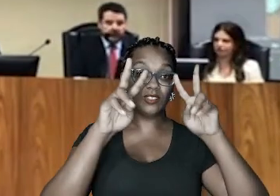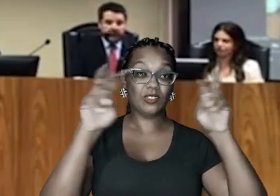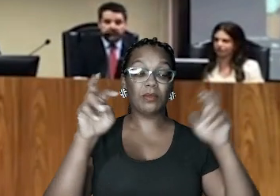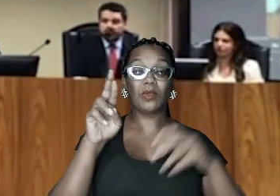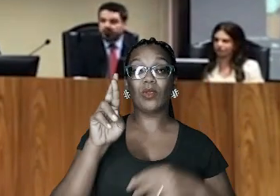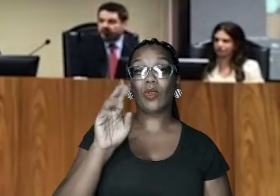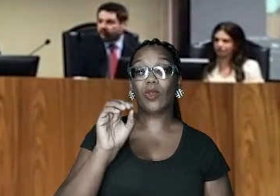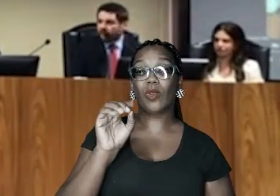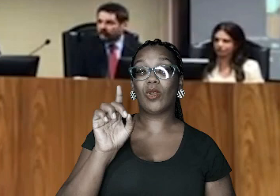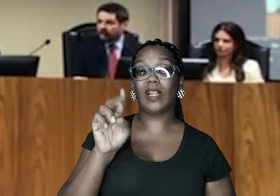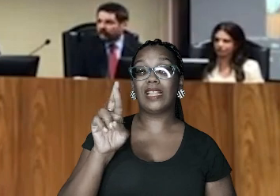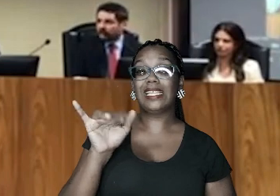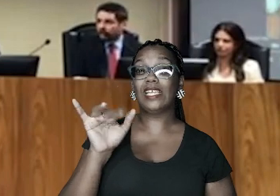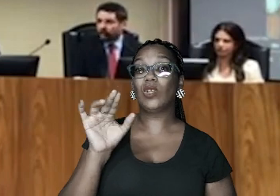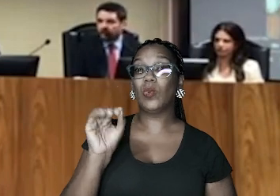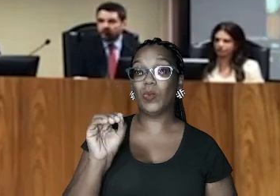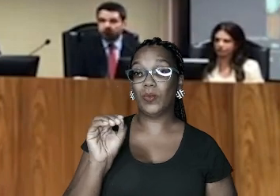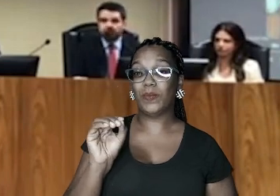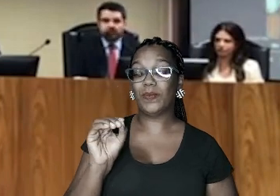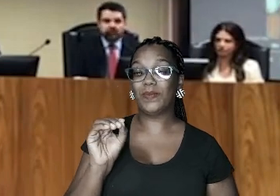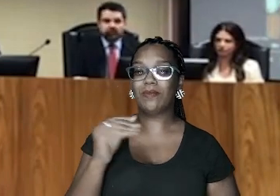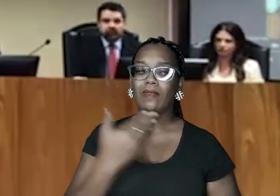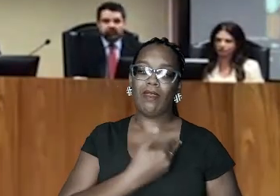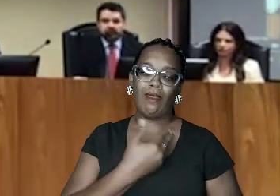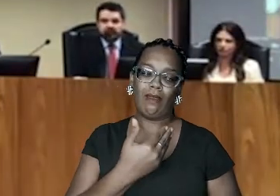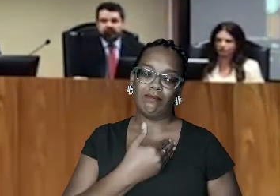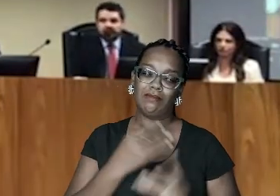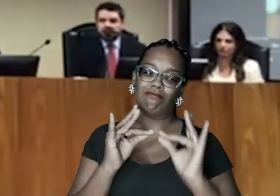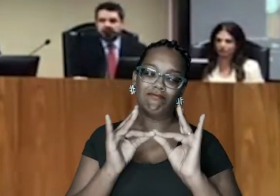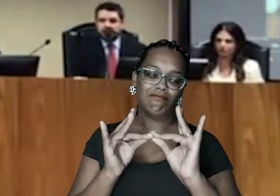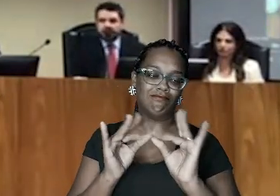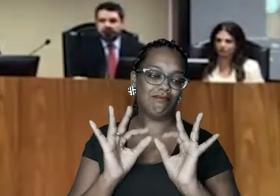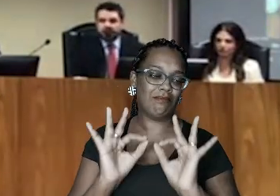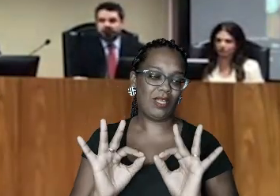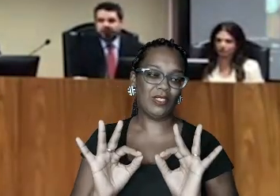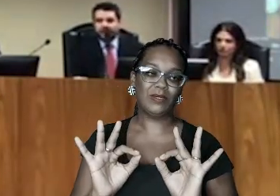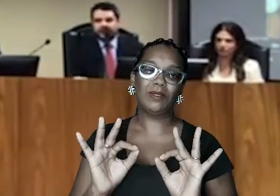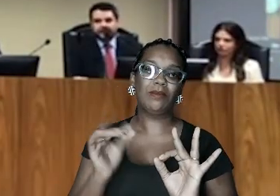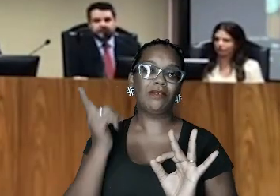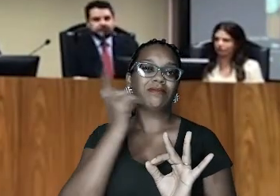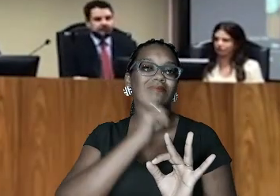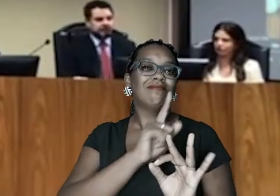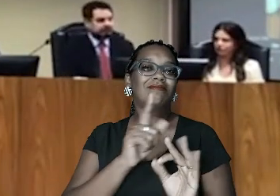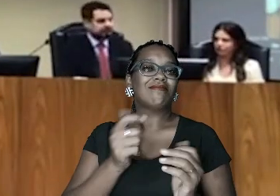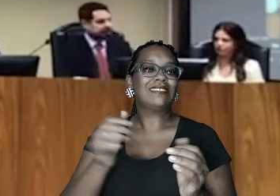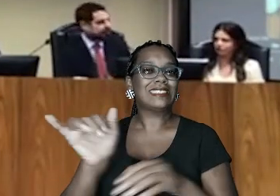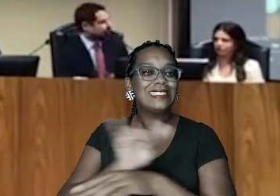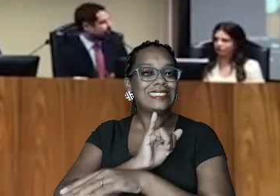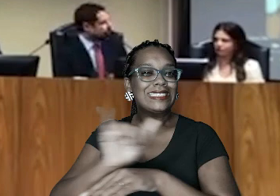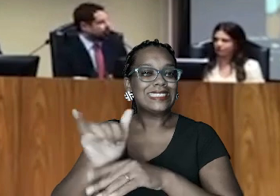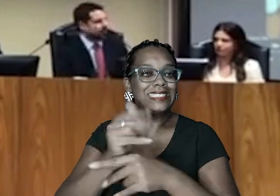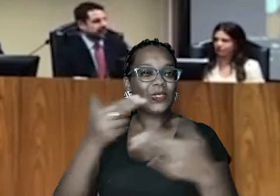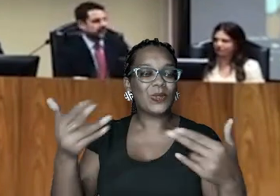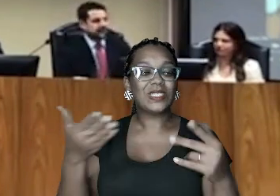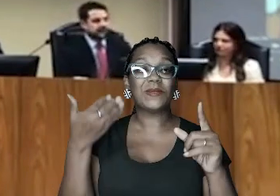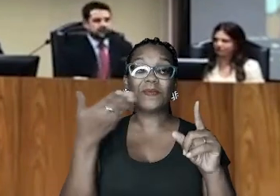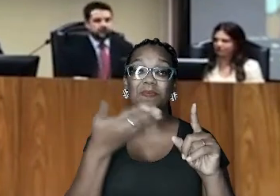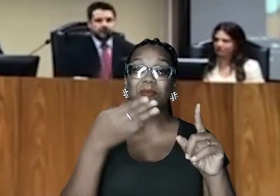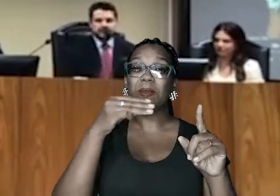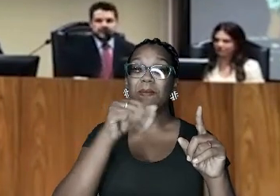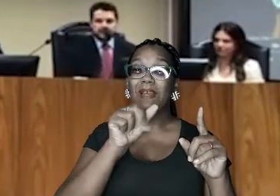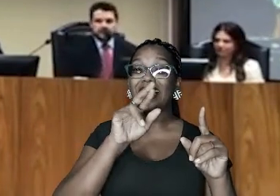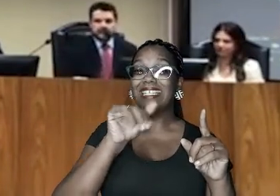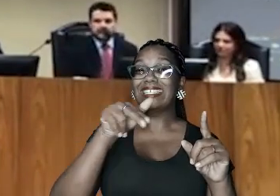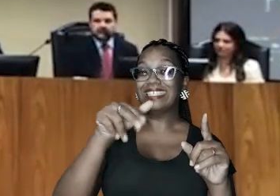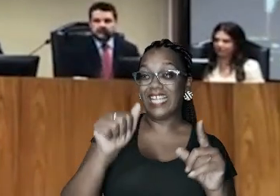aí especificamente em relação ao Rodrigo de que só amigos e colegas mesmo Para viabilizar nesse